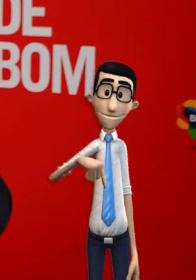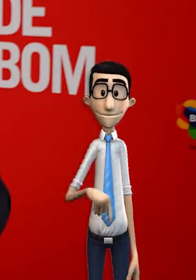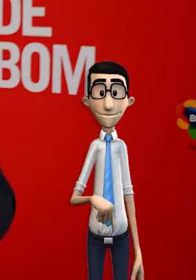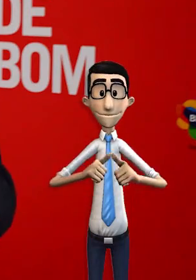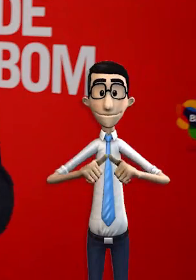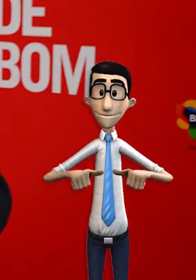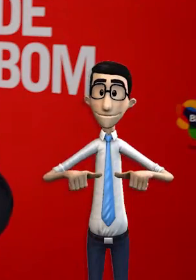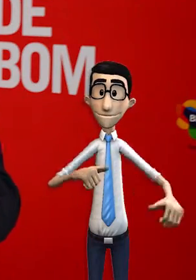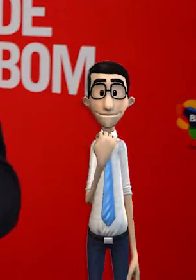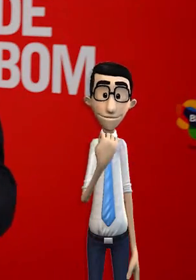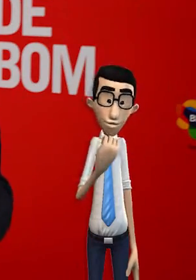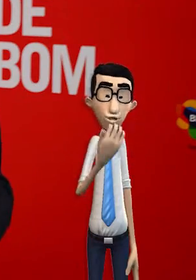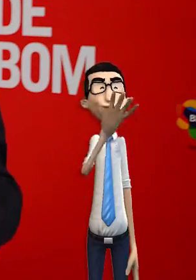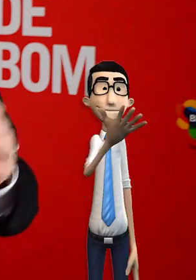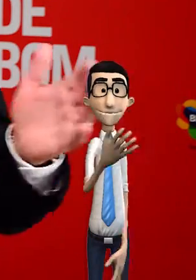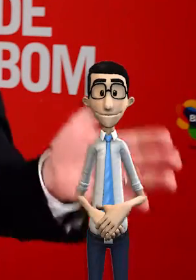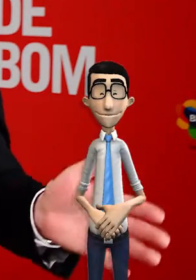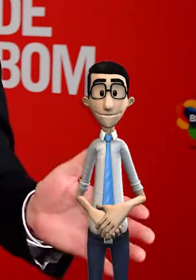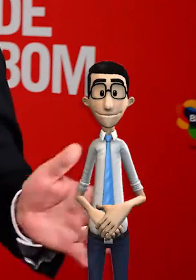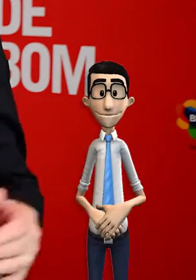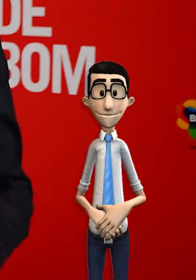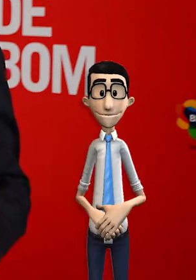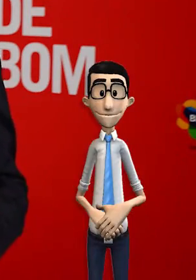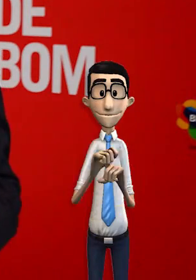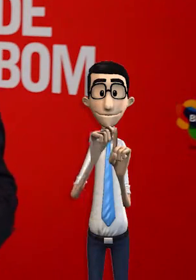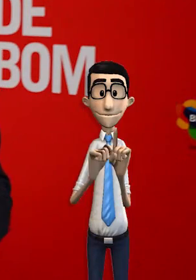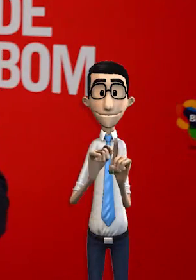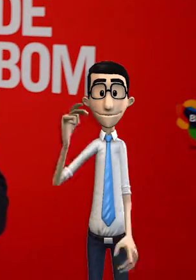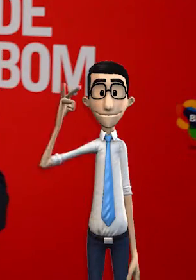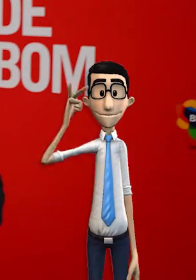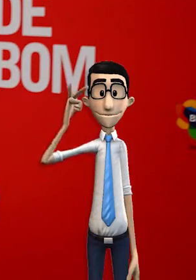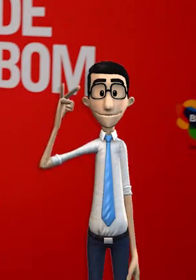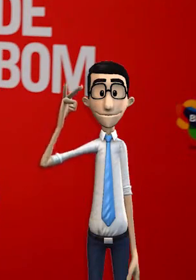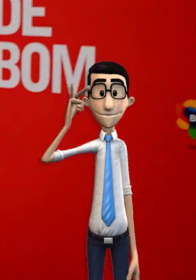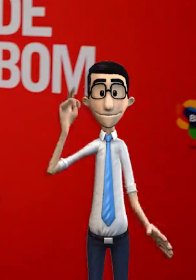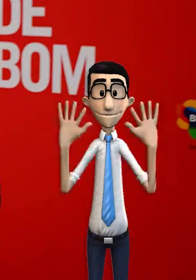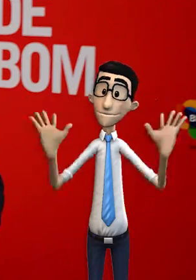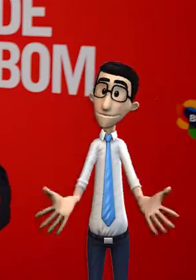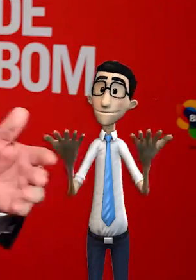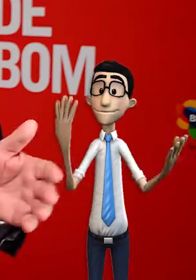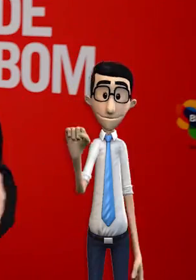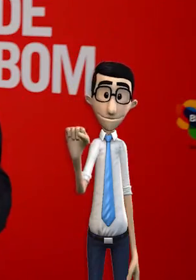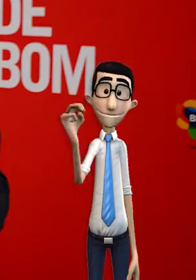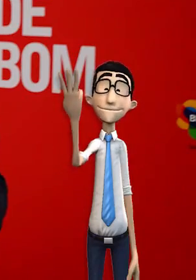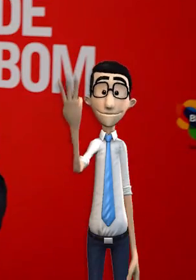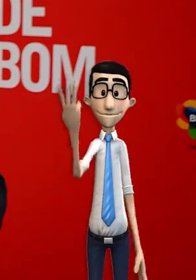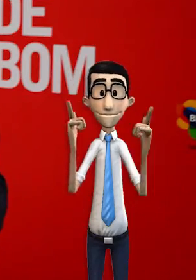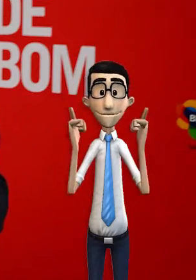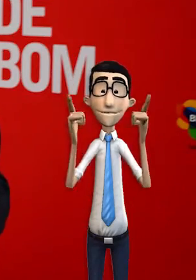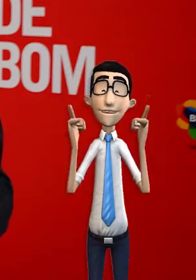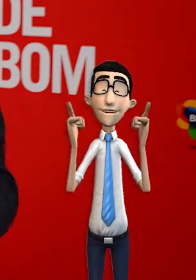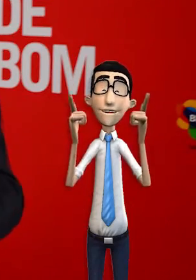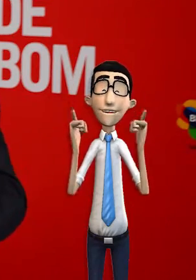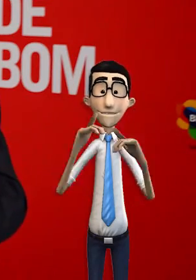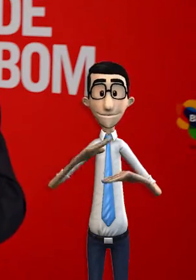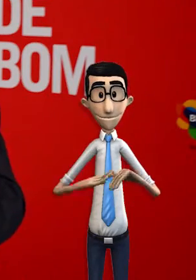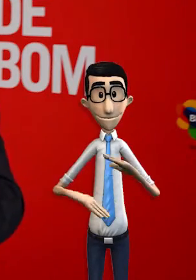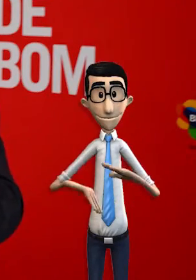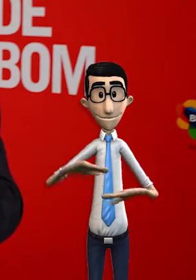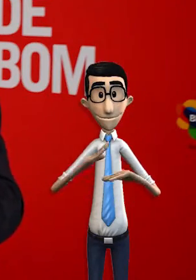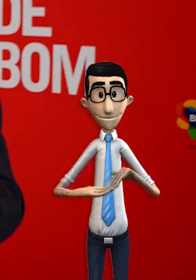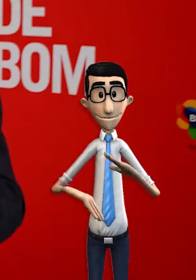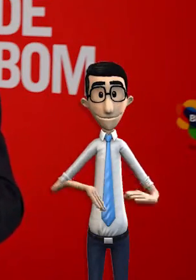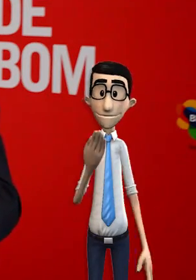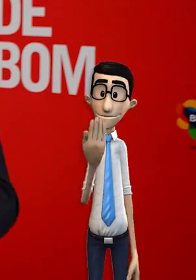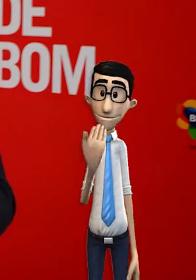de eventos, shows, entretenimento, festival gastronômico, congressos e muitas feiras comerciais. Por isso, para saber sobre eles, acesse o